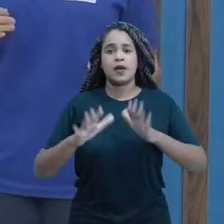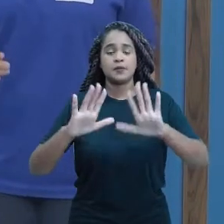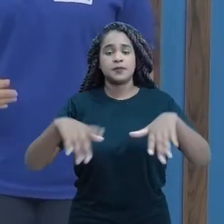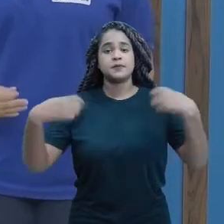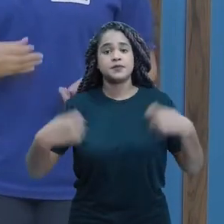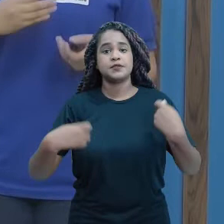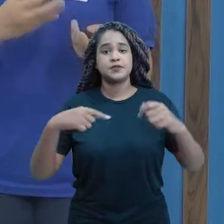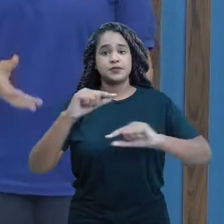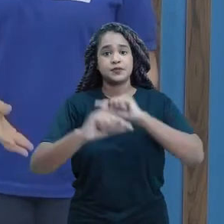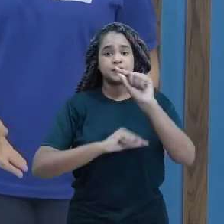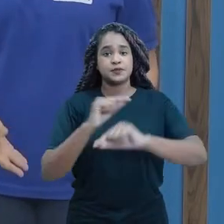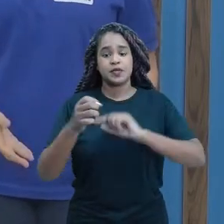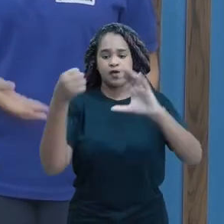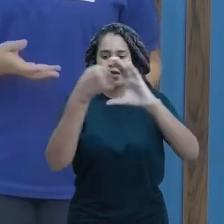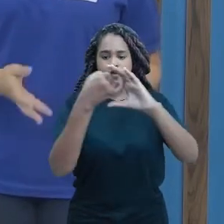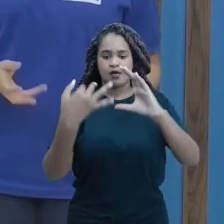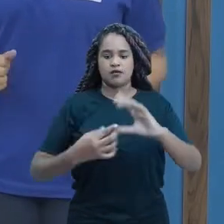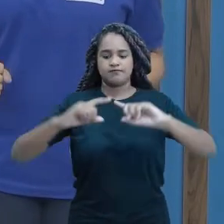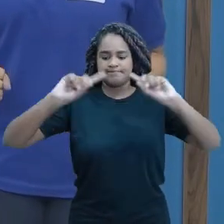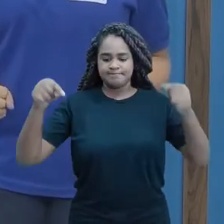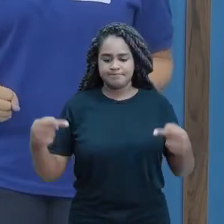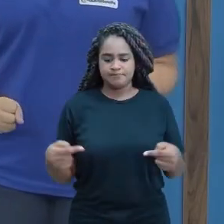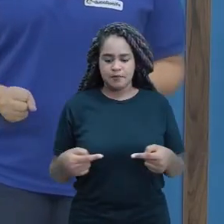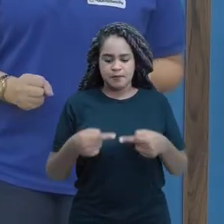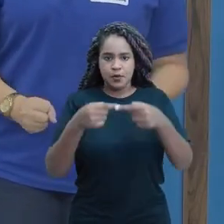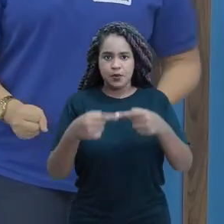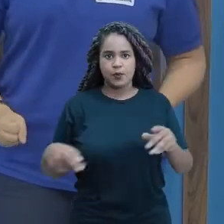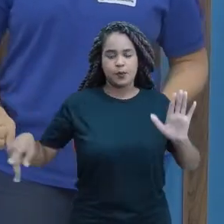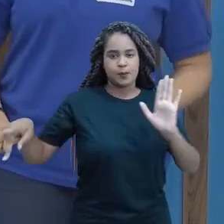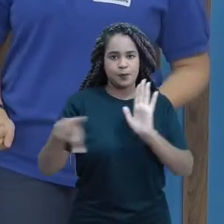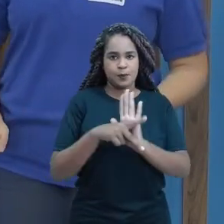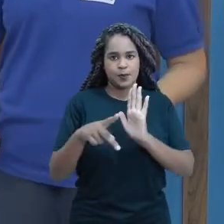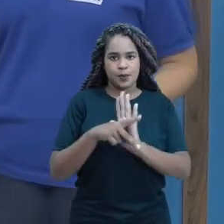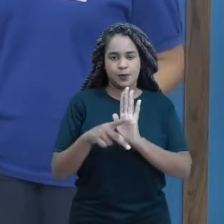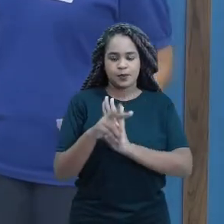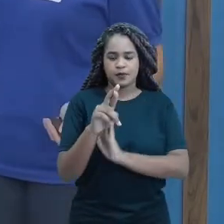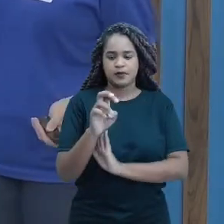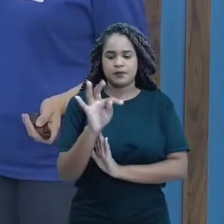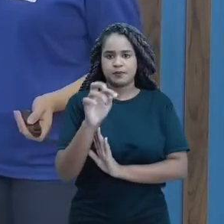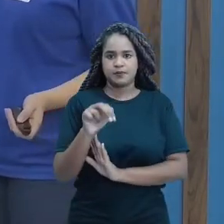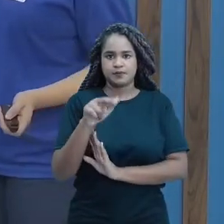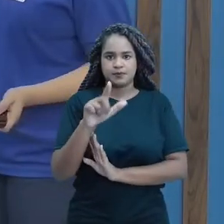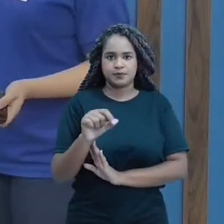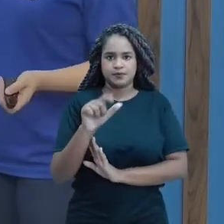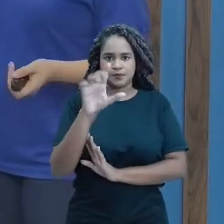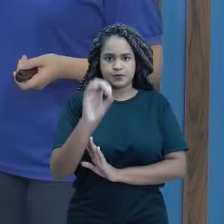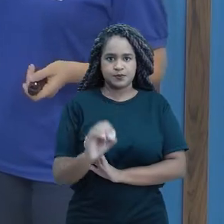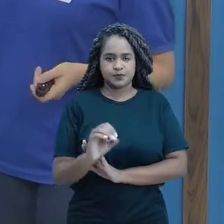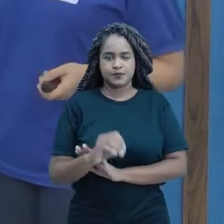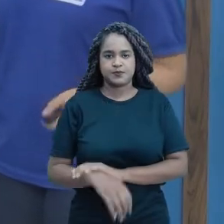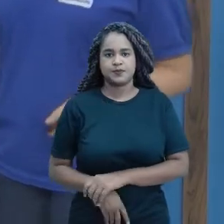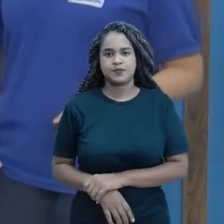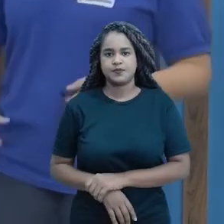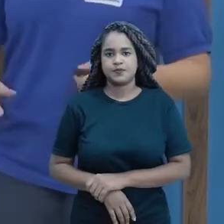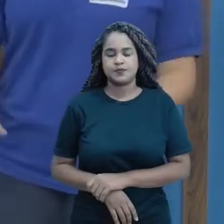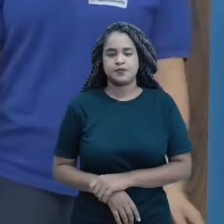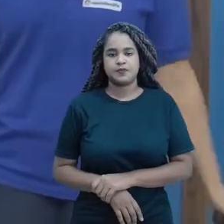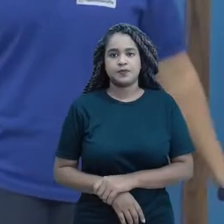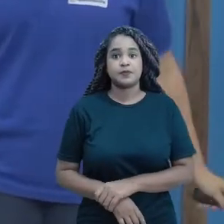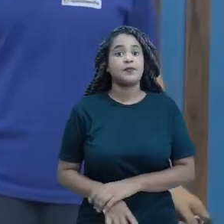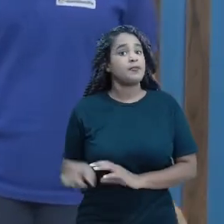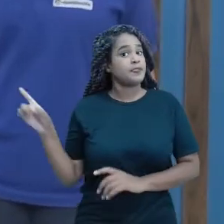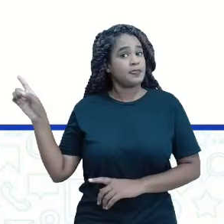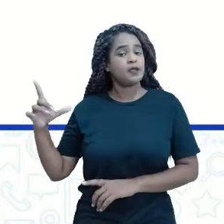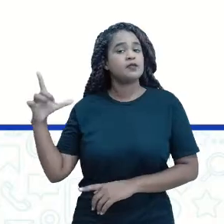Basta que ele conserve os elementos que fazem com que a gente chame o triângulo desse jeito, tá certo? E aí a gente também tem